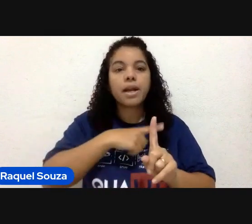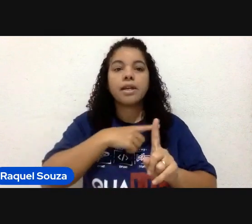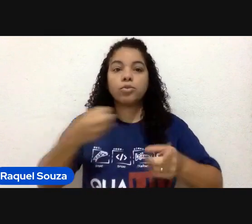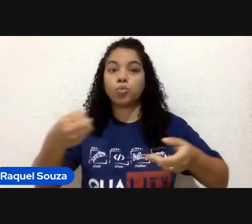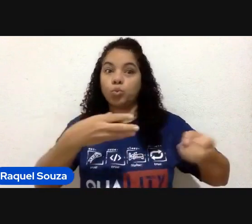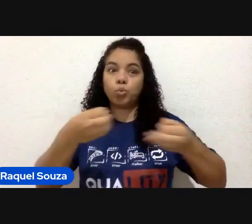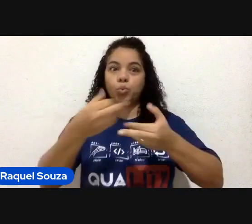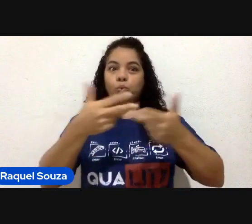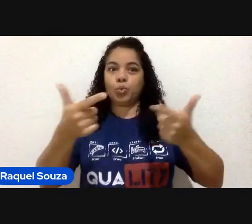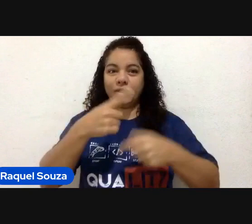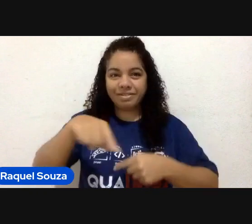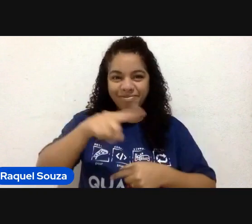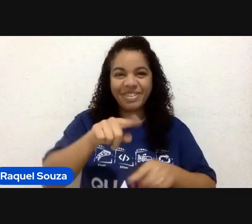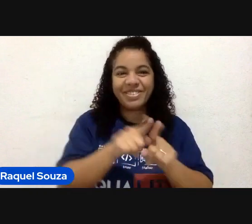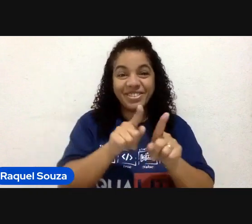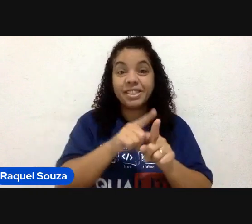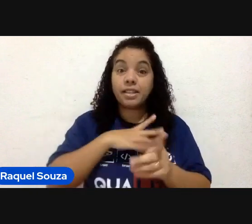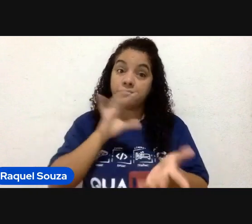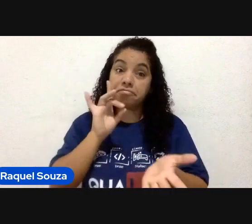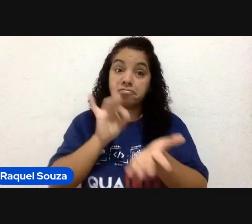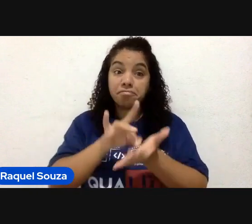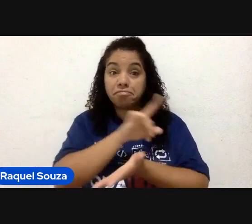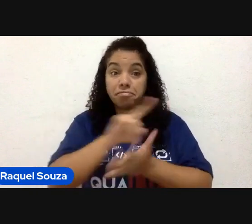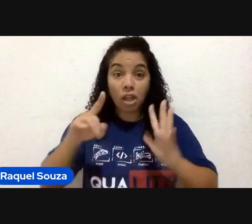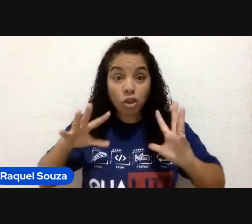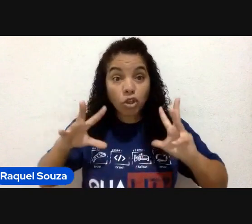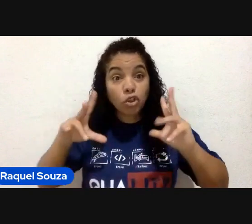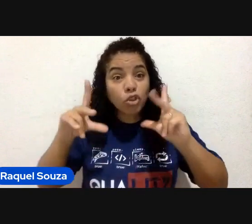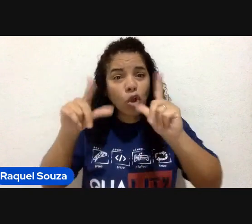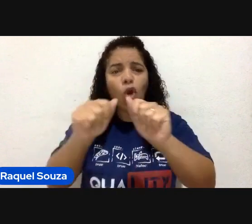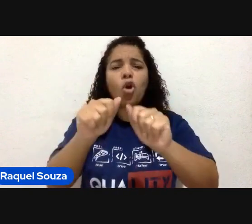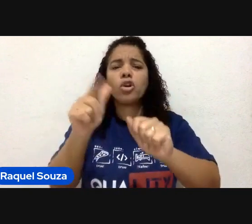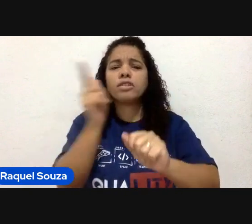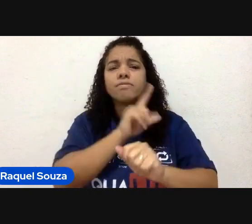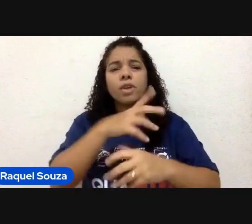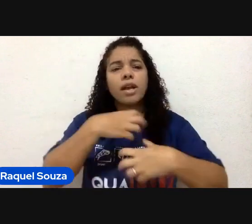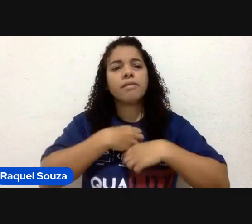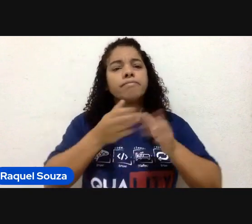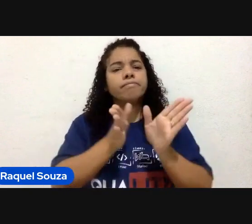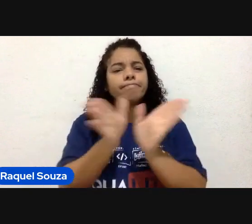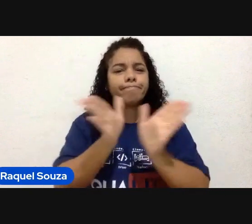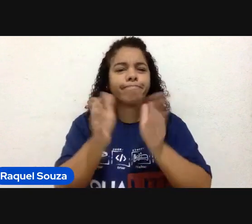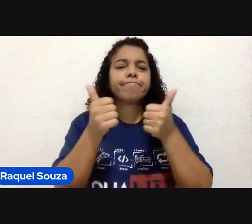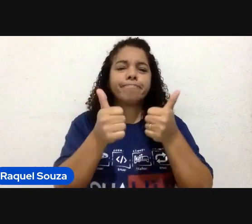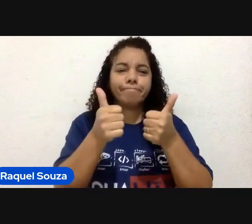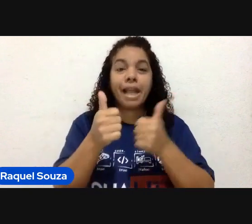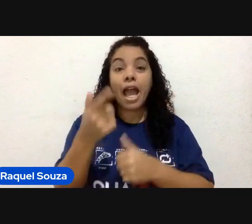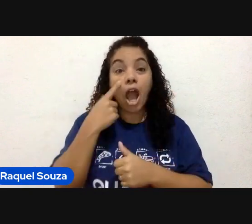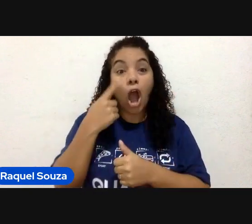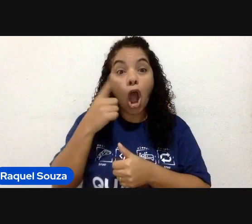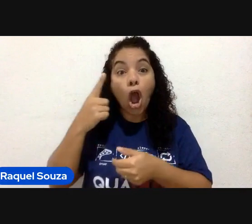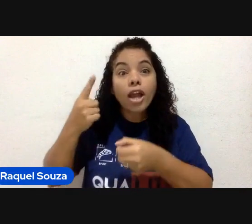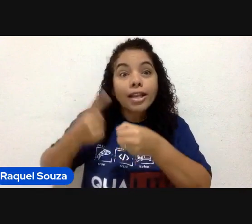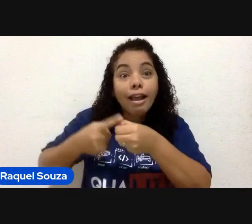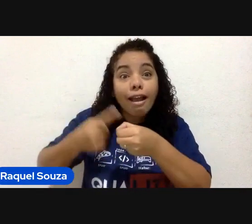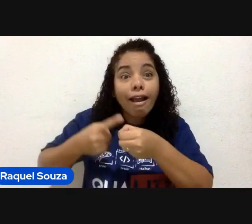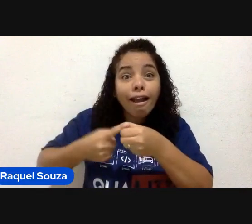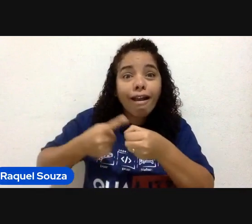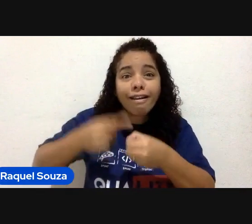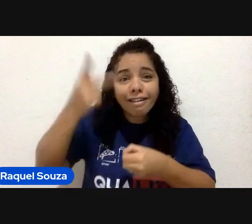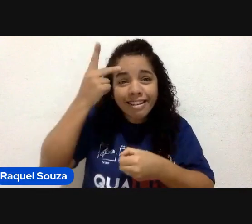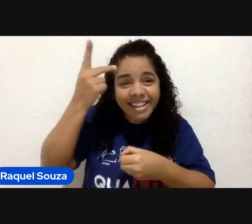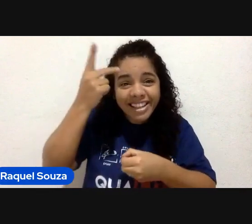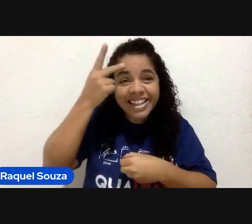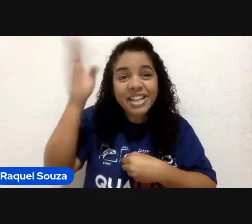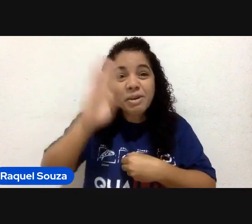para vocês, né? E realmente deixar todo mundo com essa acessibilidade, né? Olha, interior de São Paulo,